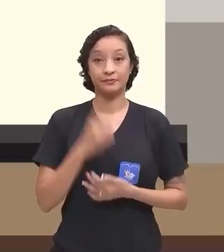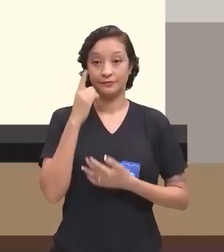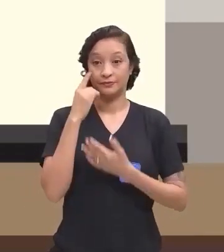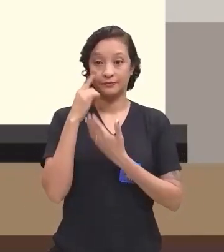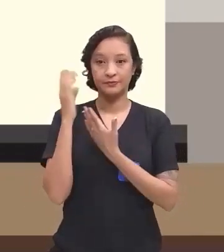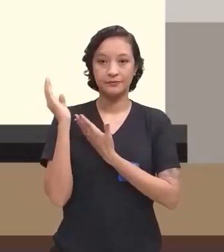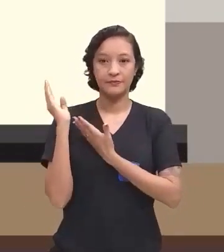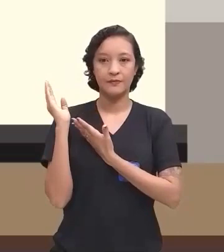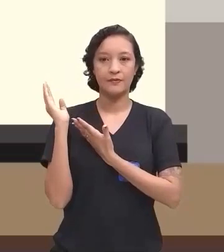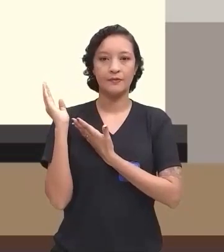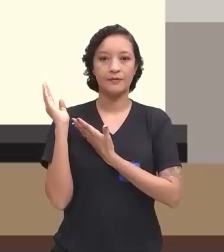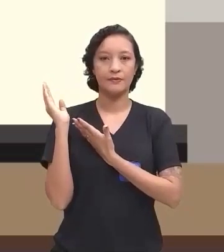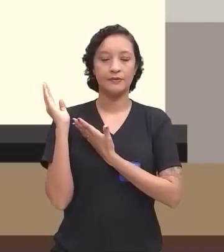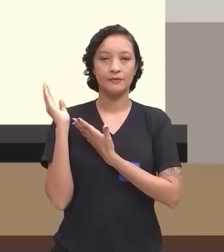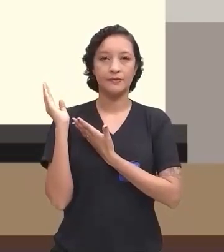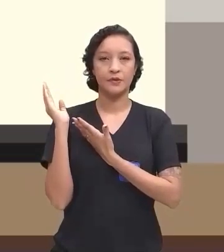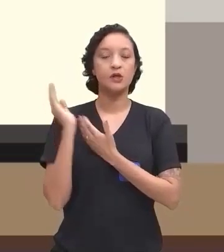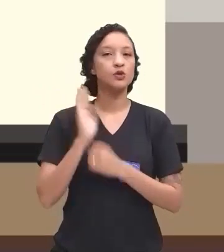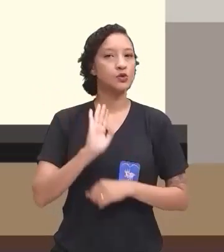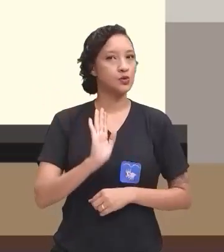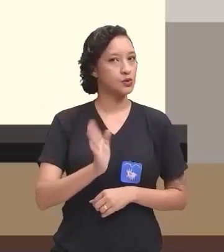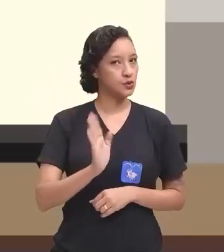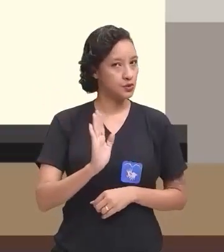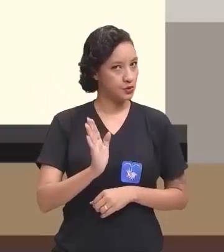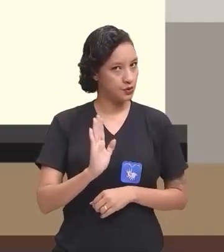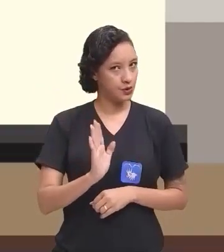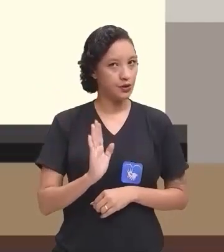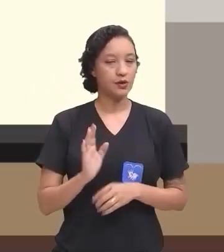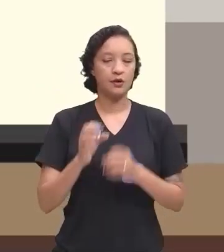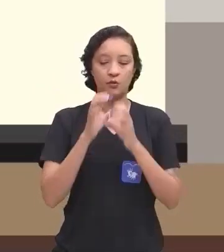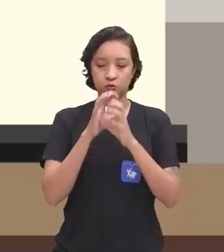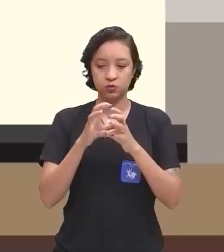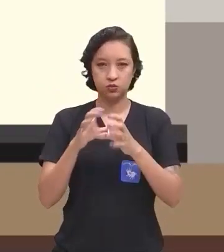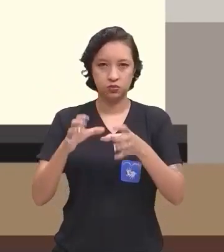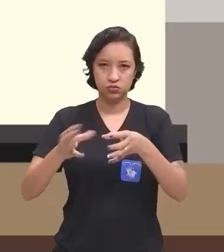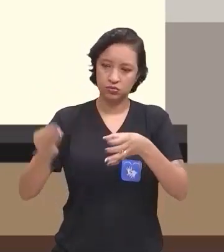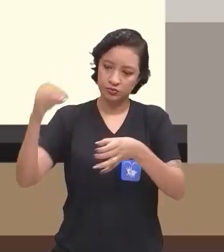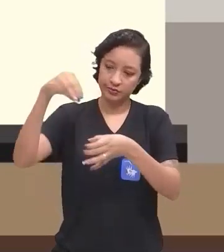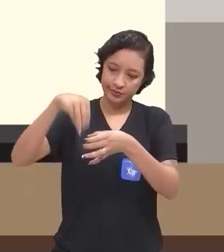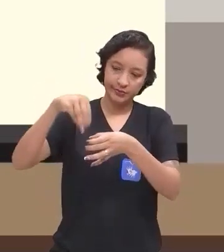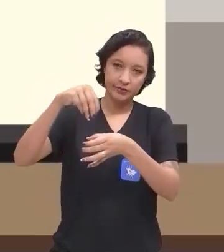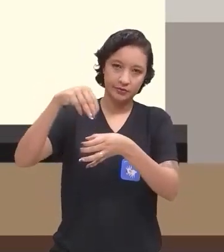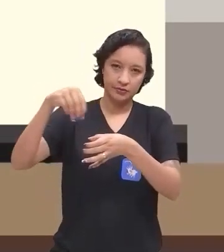Agora que colocamos o bicarbonato,